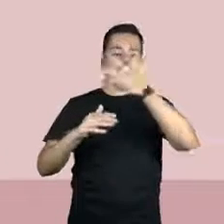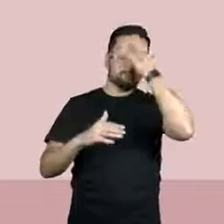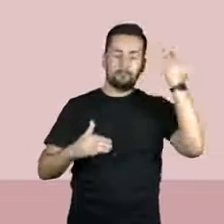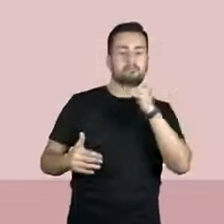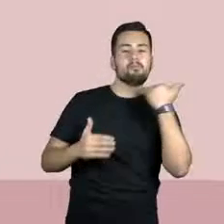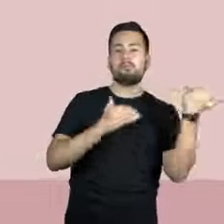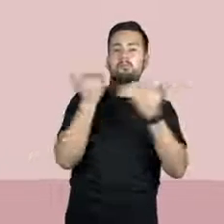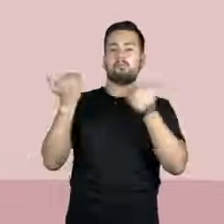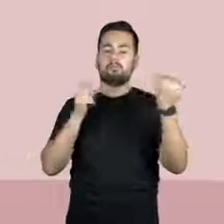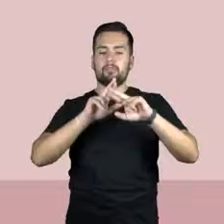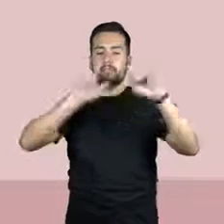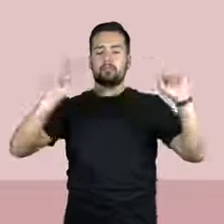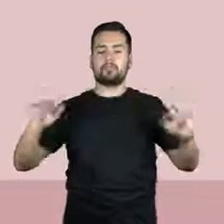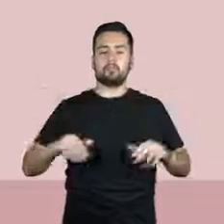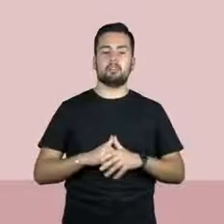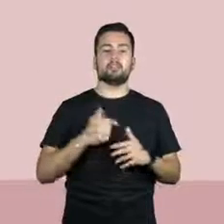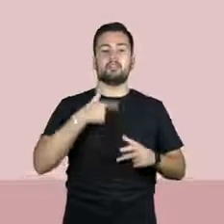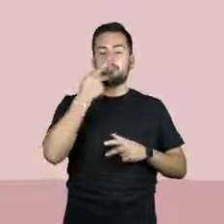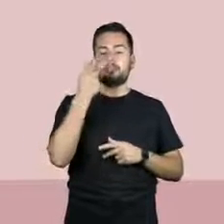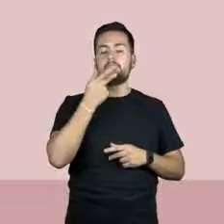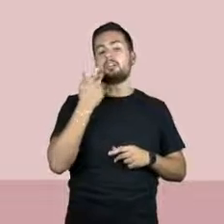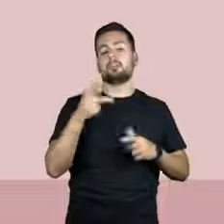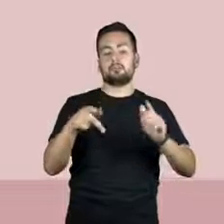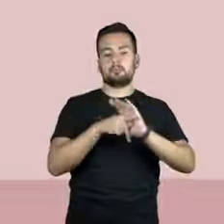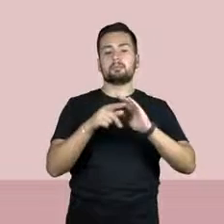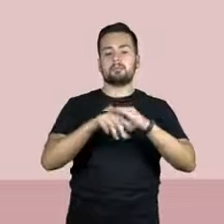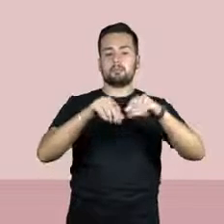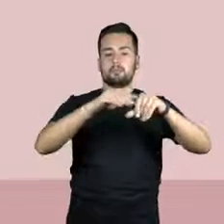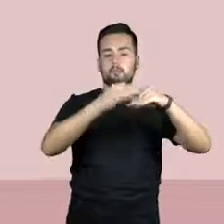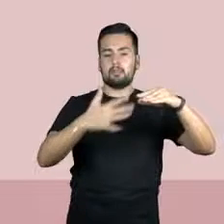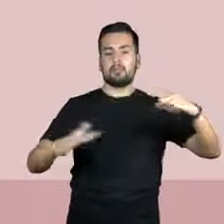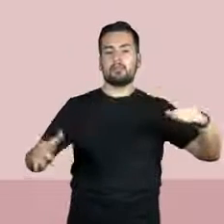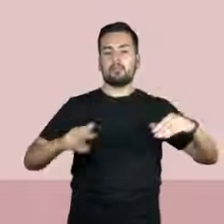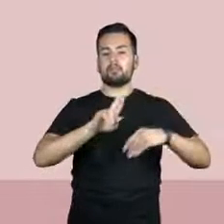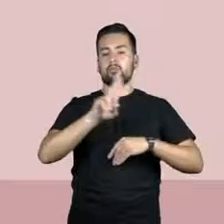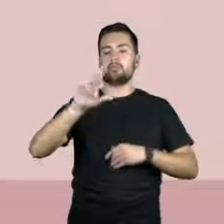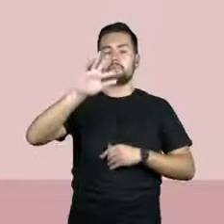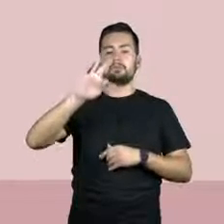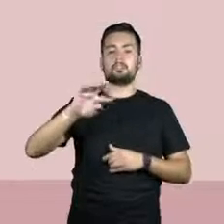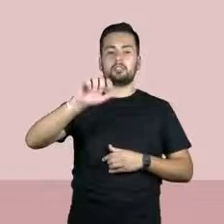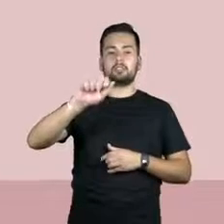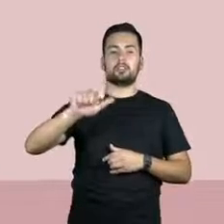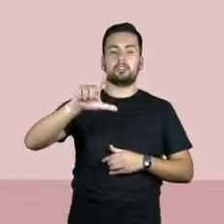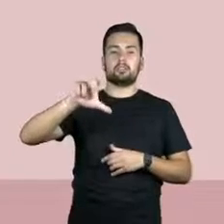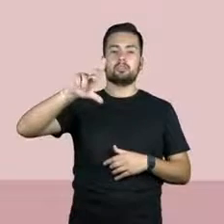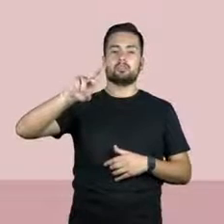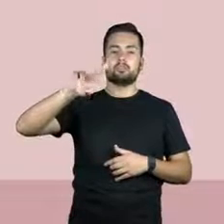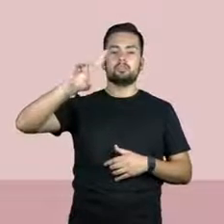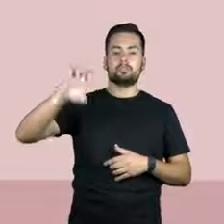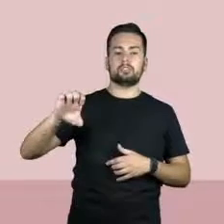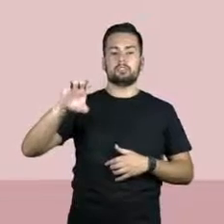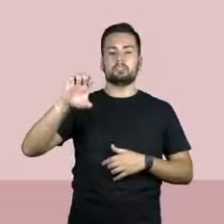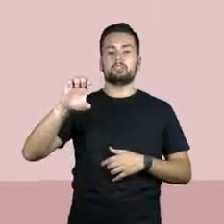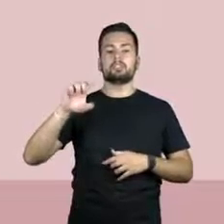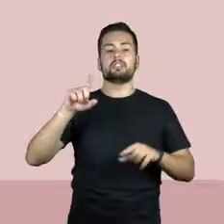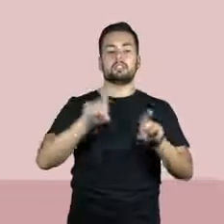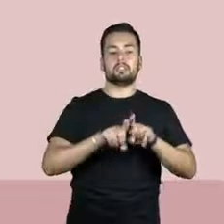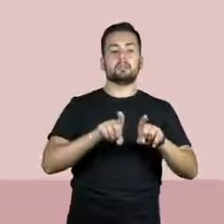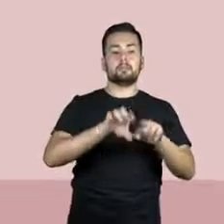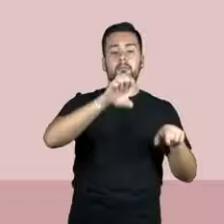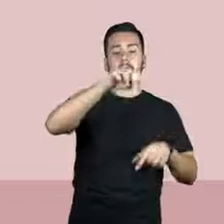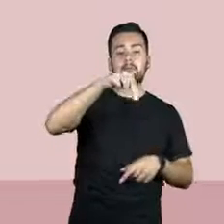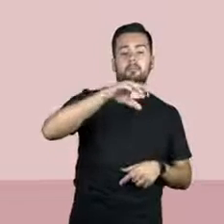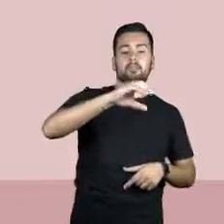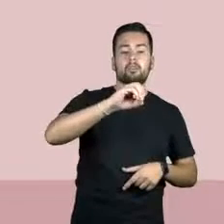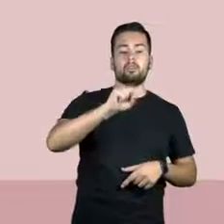Bom, falei aqui um pouco sobre deslizamento, falei o nome talude, falei o nome encosta, tá? Vamos definir